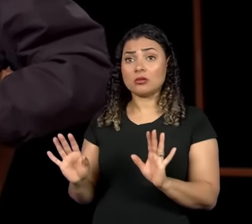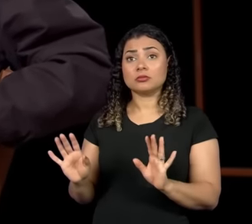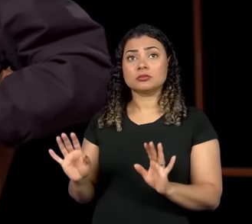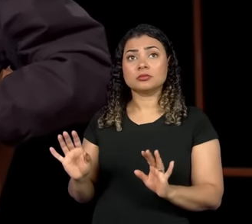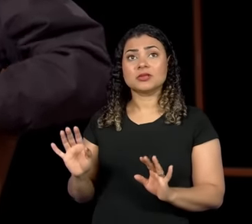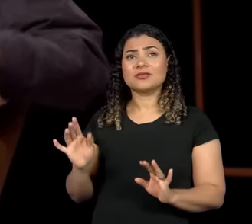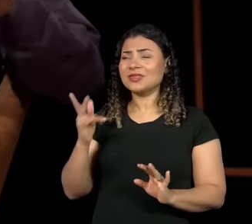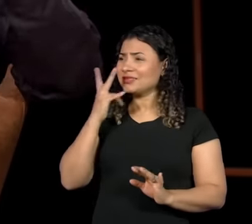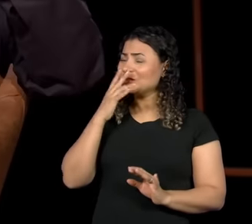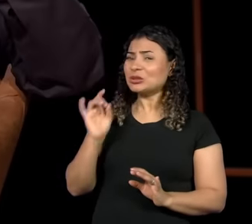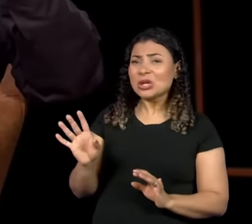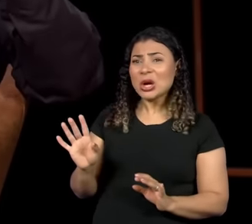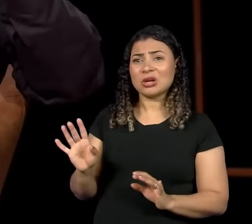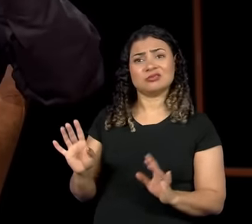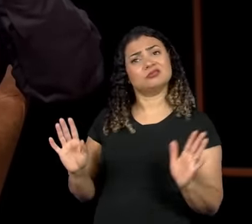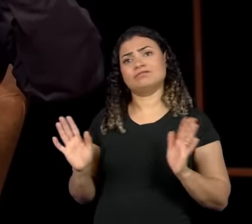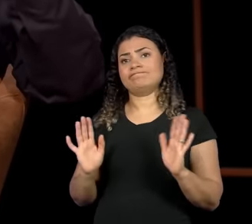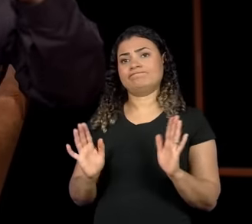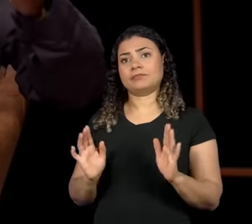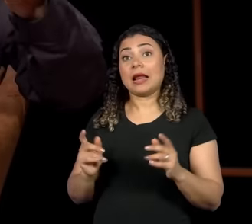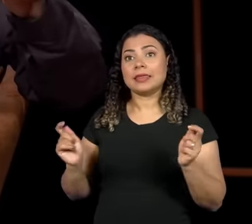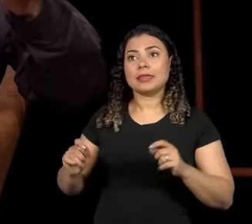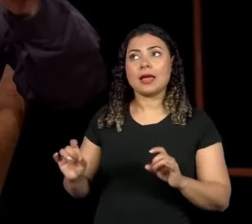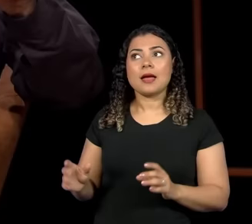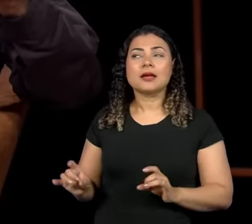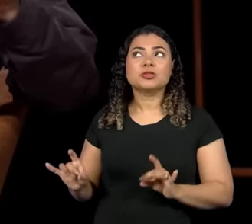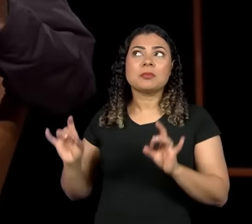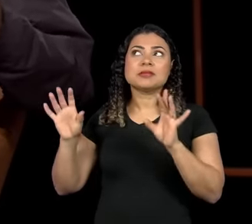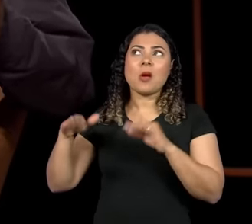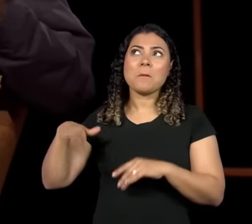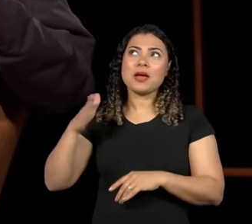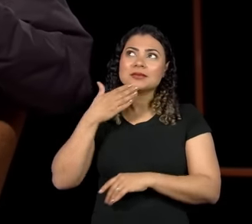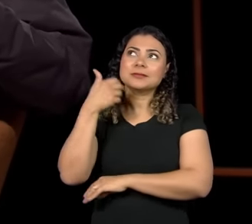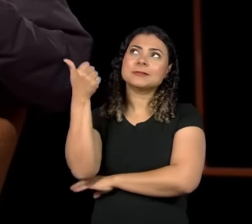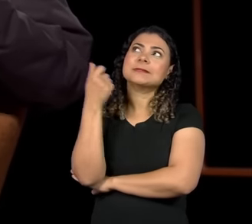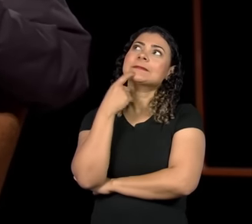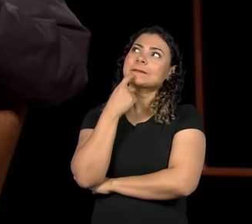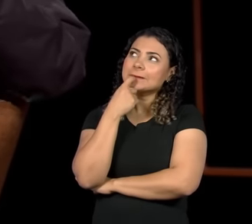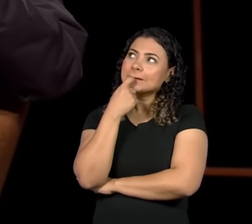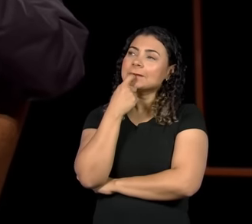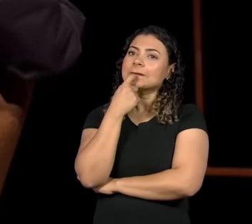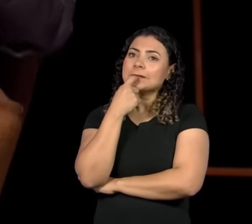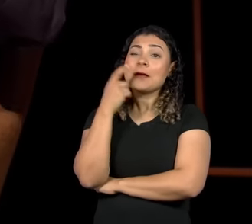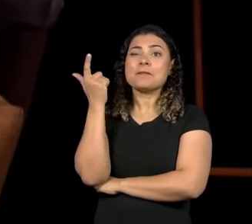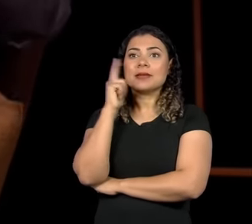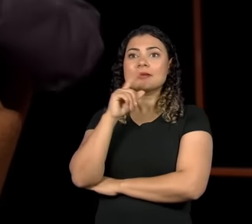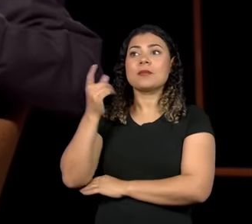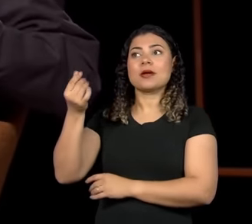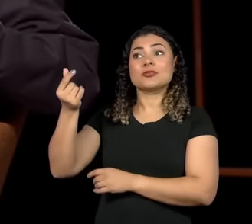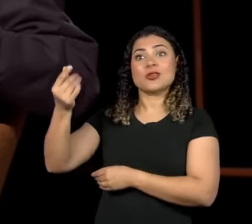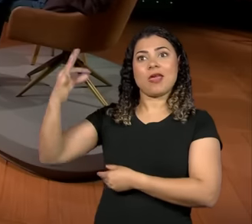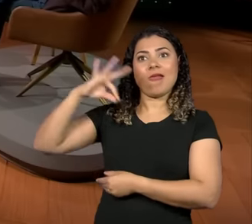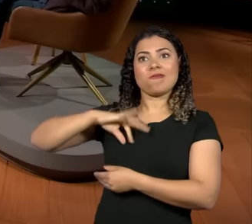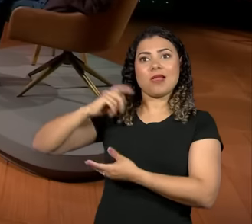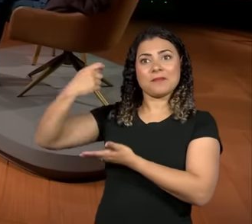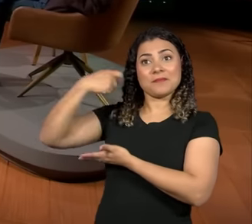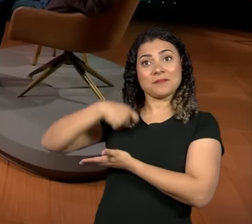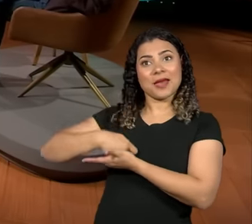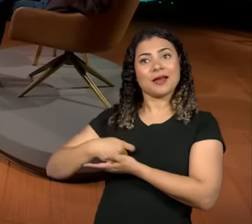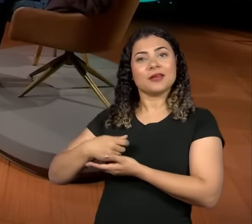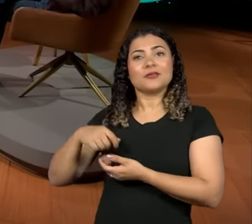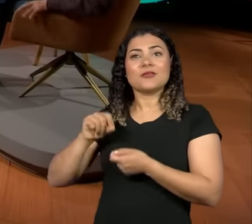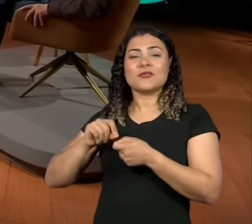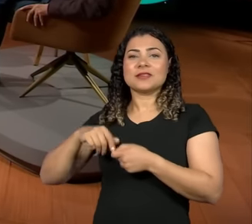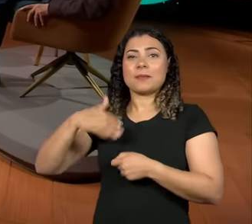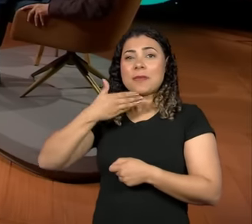era o suficiente. Eu falei, eu vou fazer disso alguma coisa melhor, até para justificar o cachê que estão me pagando.